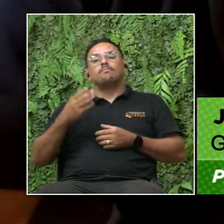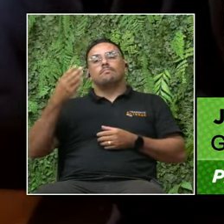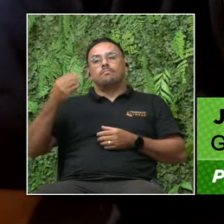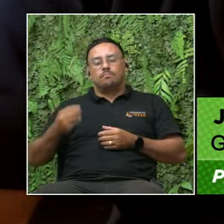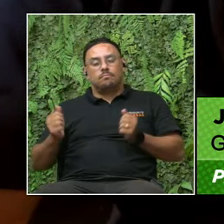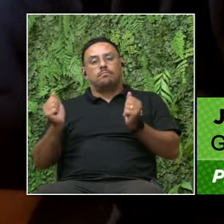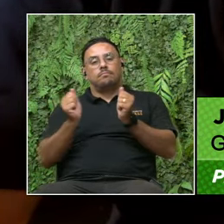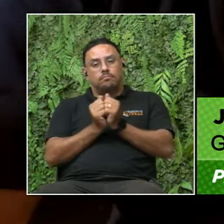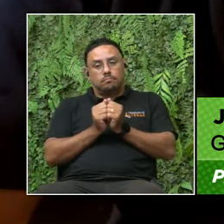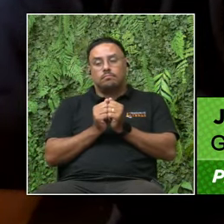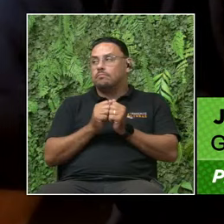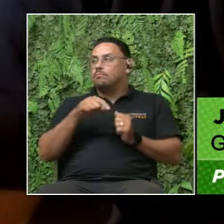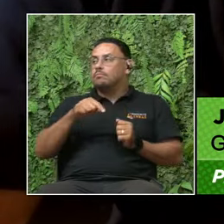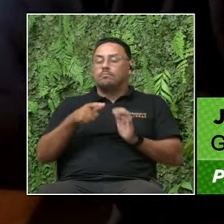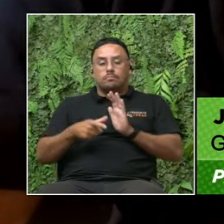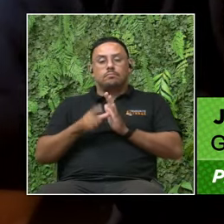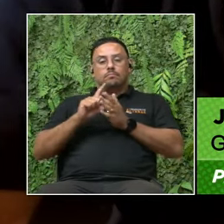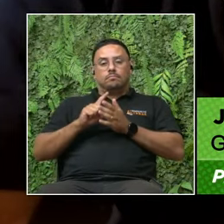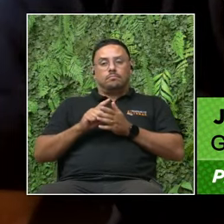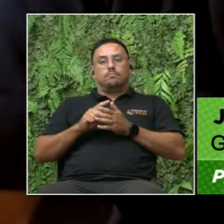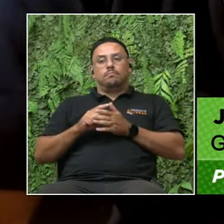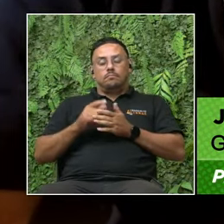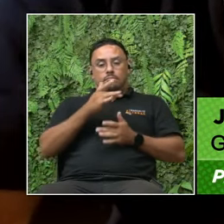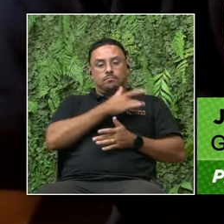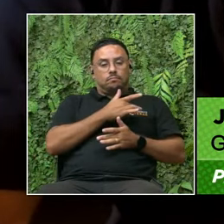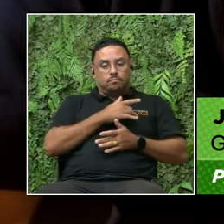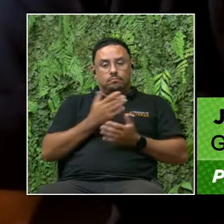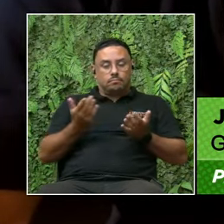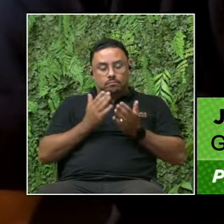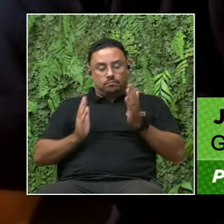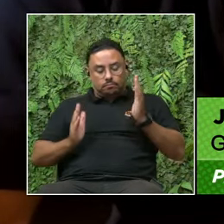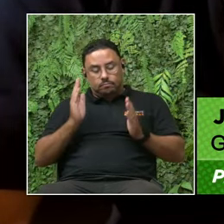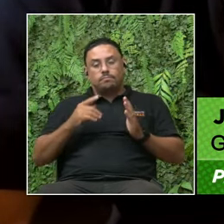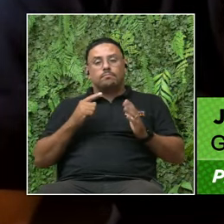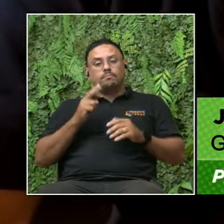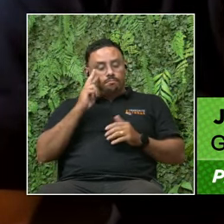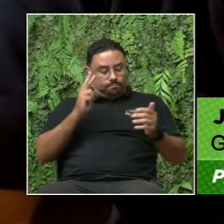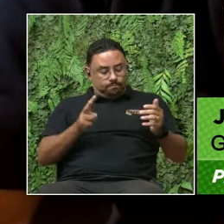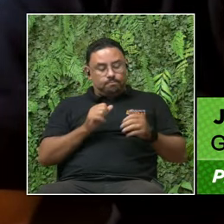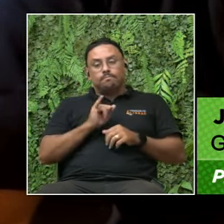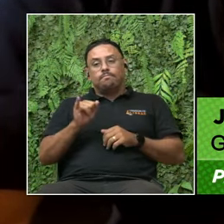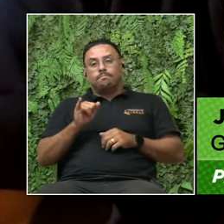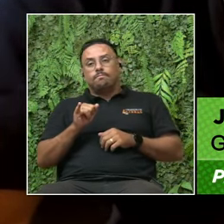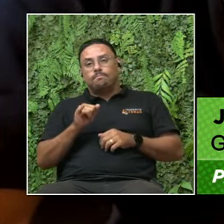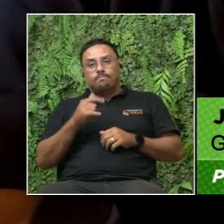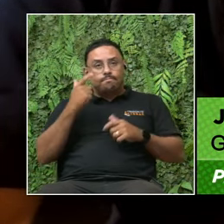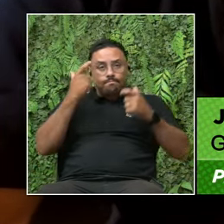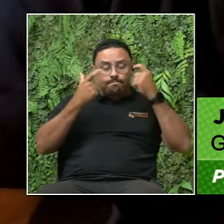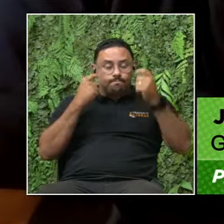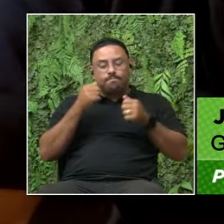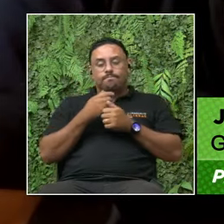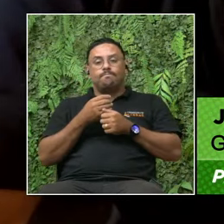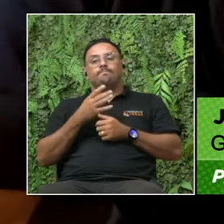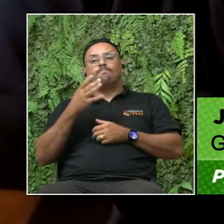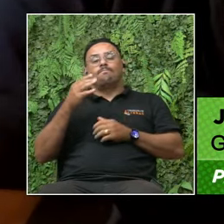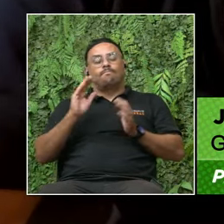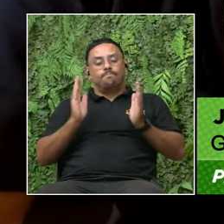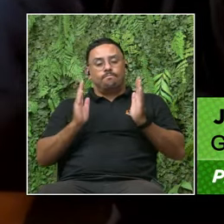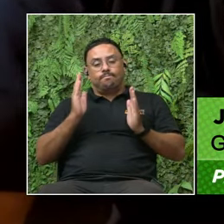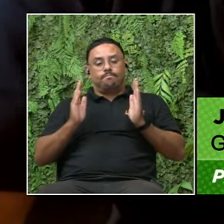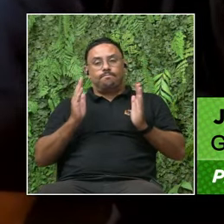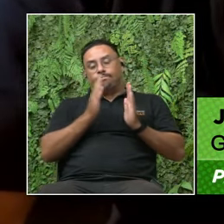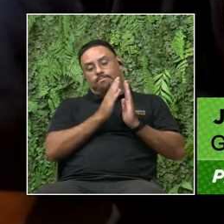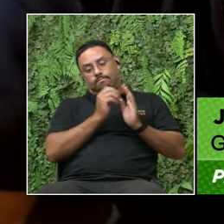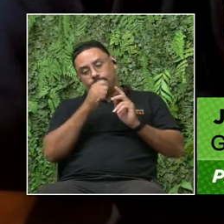vai ter que juntar os cacos o quanto antes Cruzeiro que nessa temporada Pelo visto se não abrir o olho até no branco será mais uma temporada sofrível